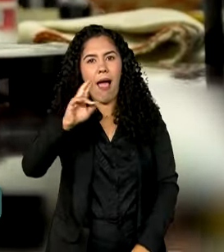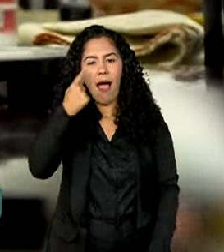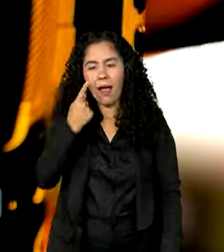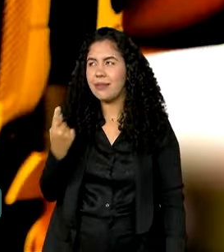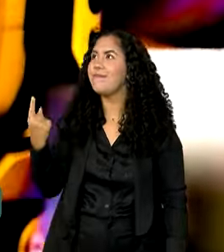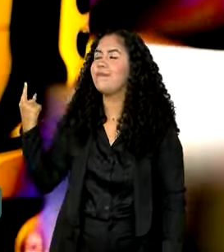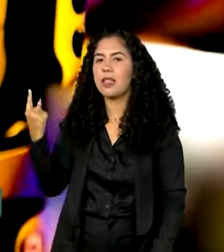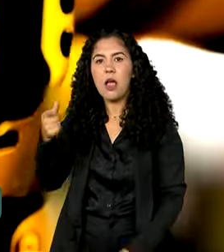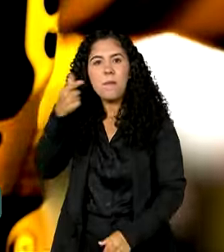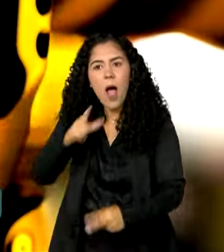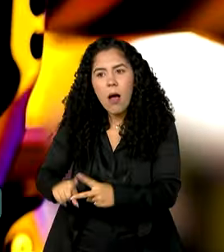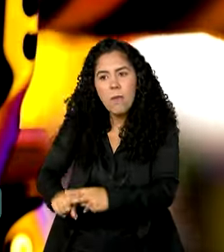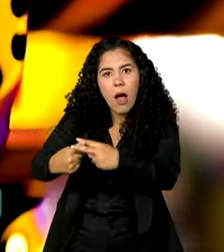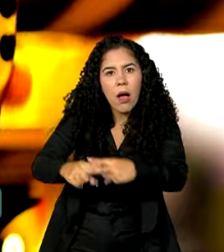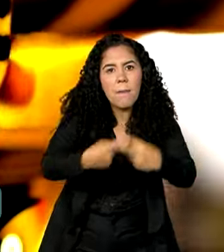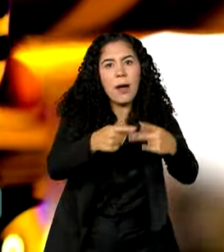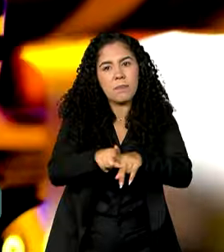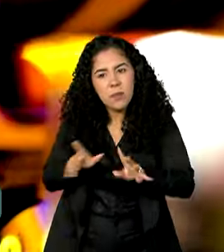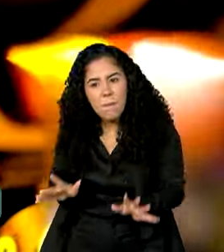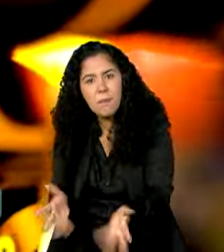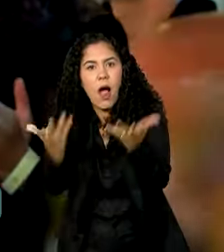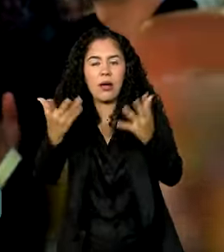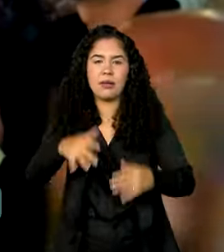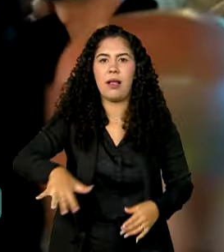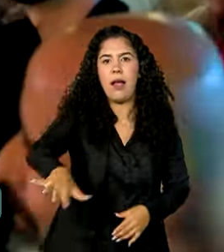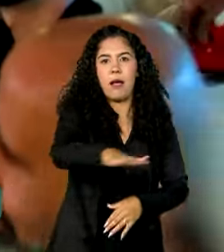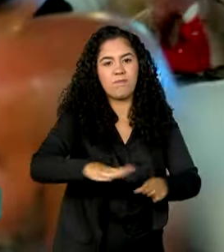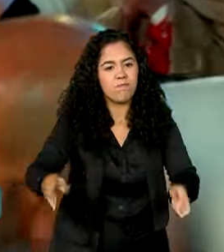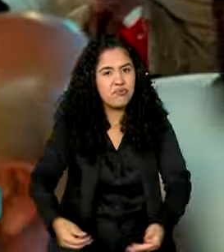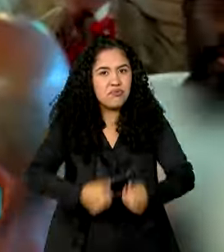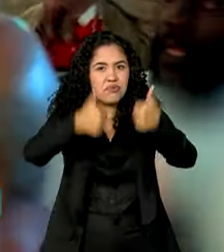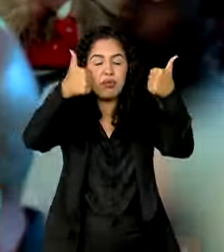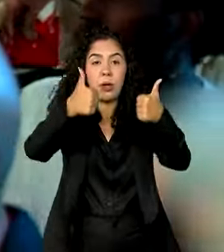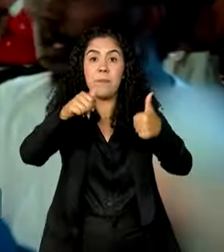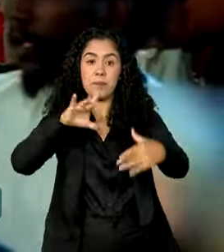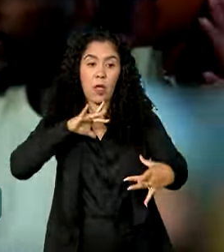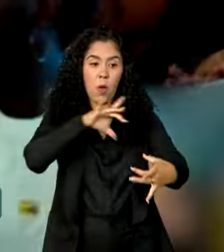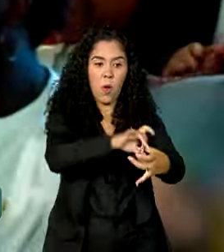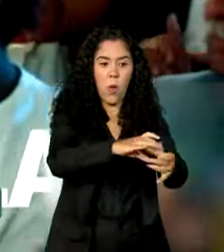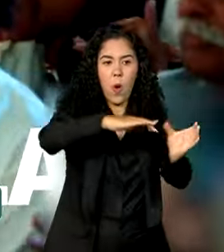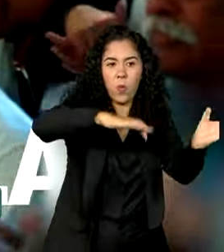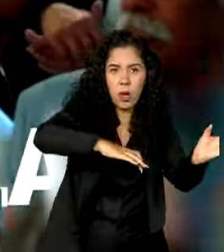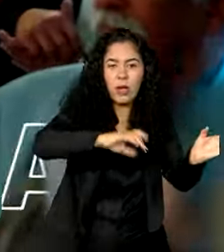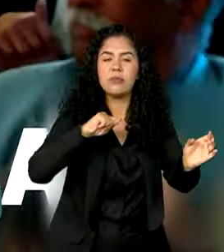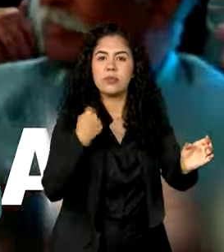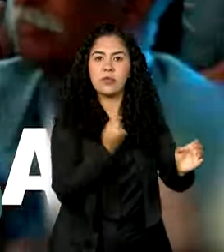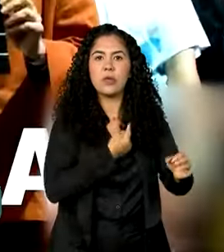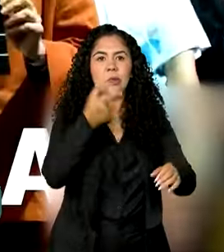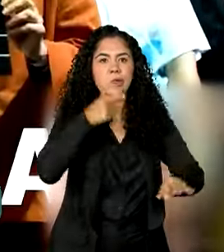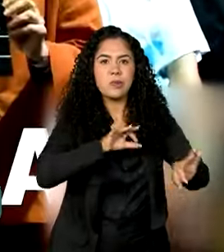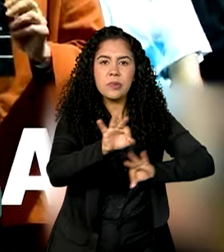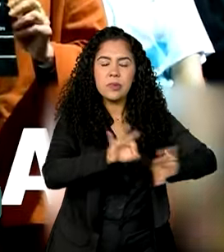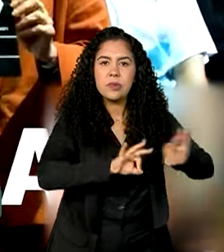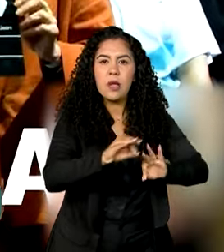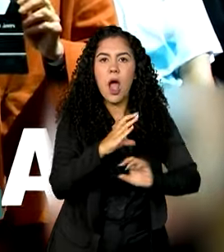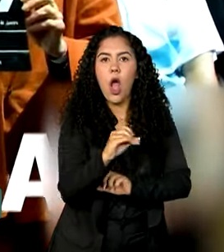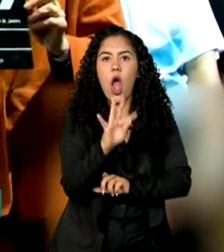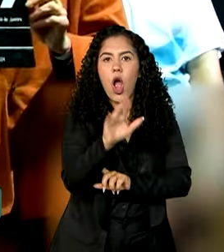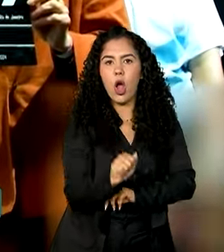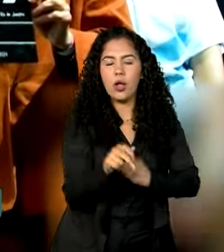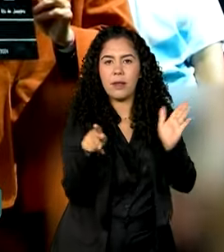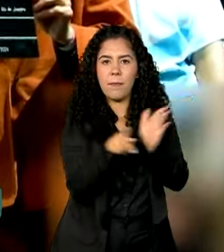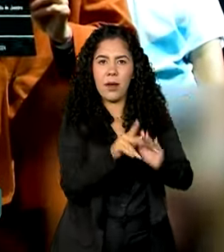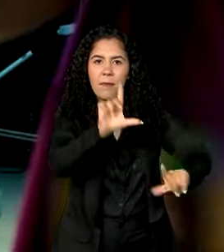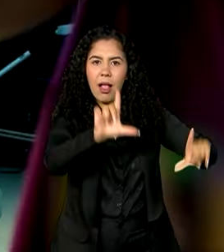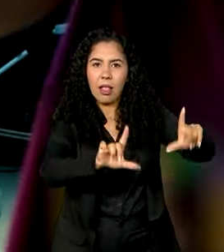recuperar, fortalecer e modernizar o setor. Junto ao Congresso Nacional, retomamos a cota de tela e estamos trabalhando para